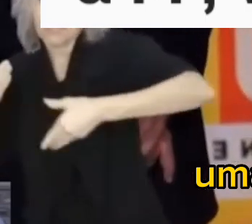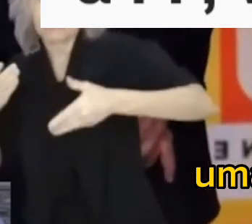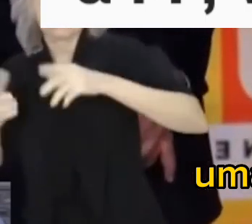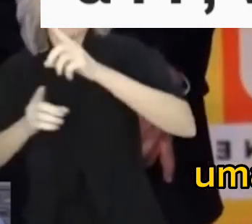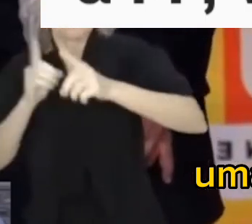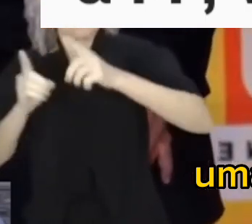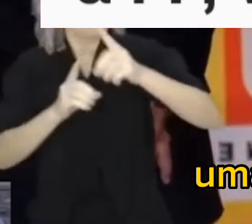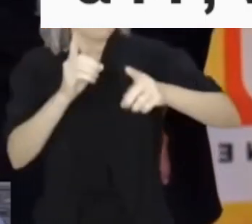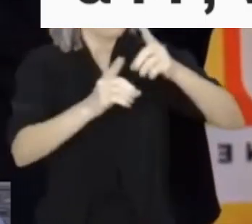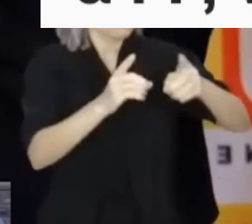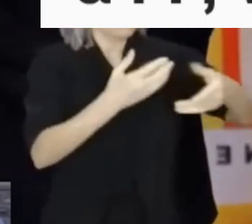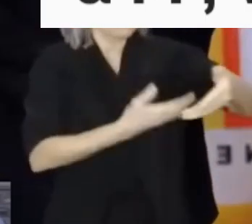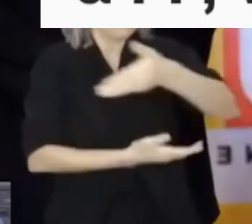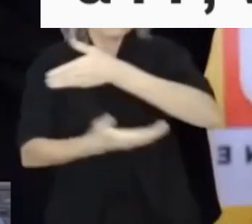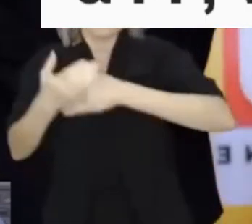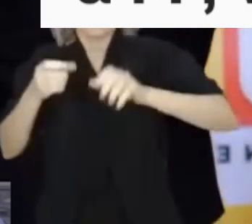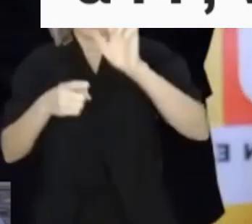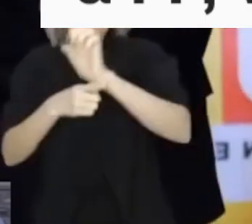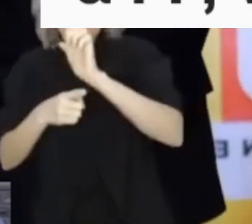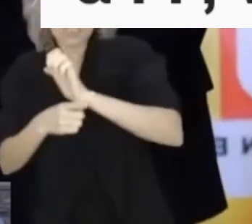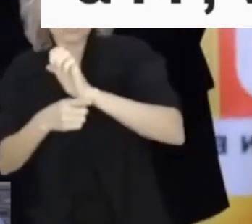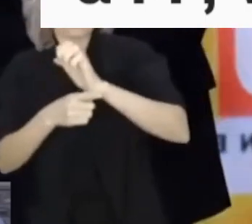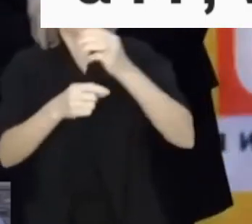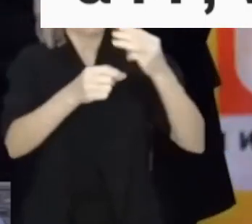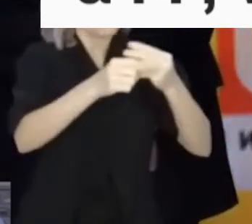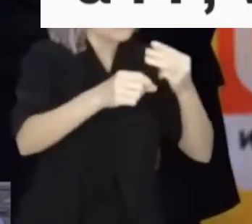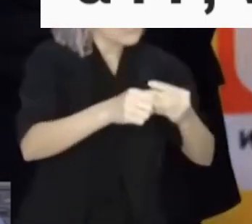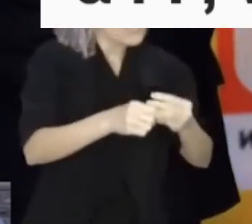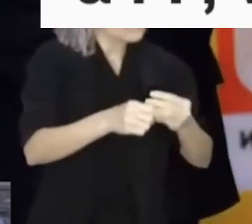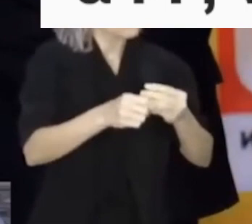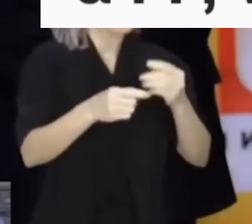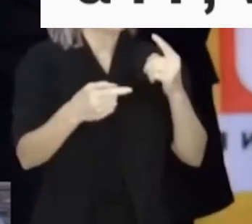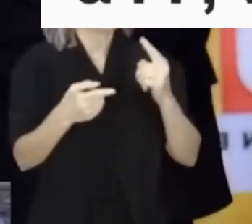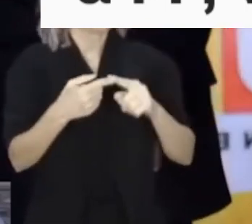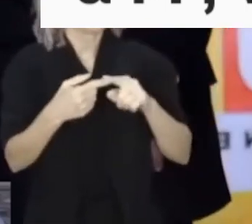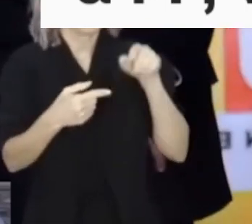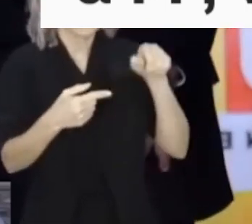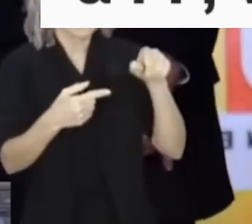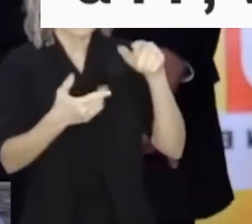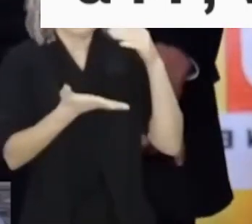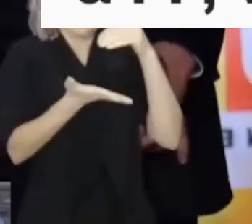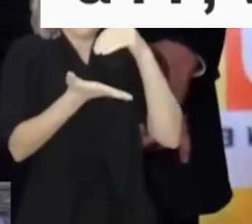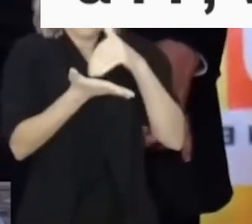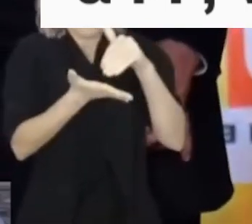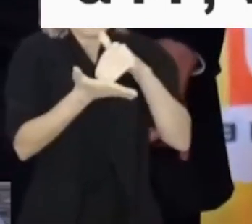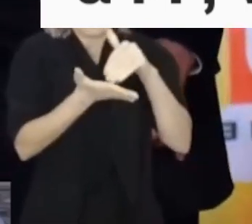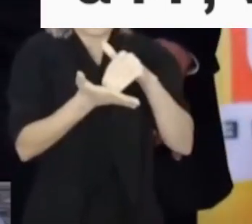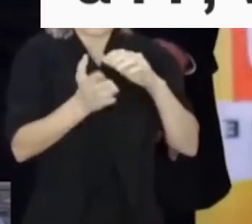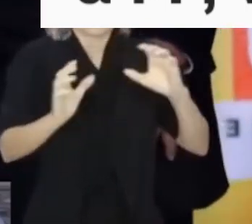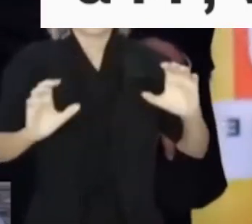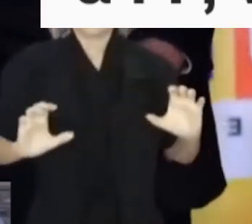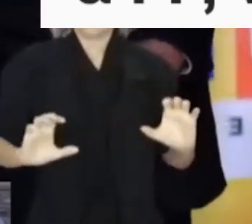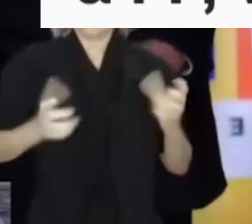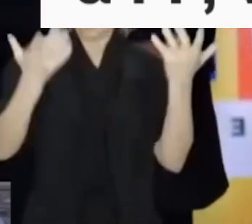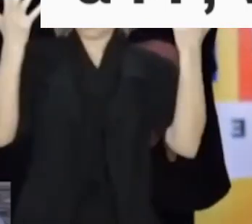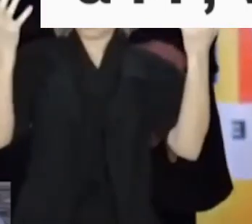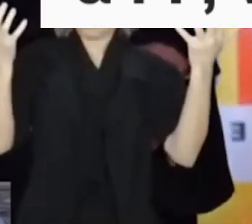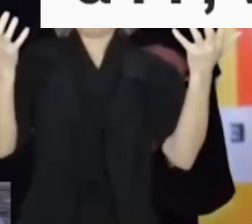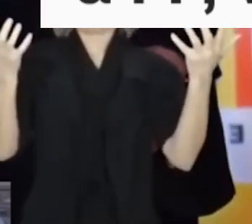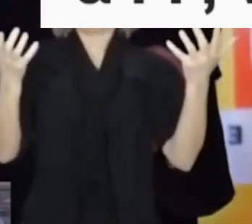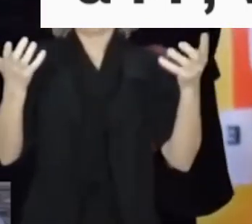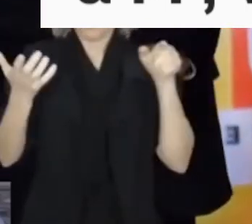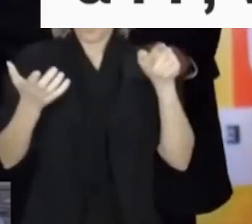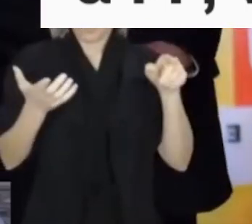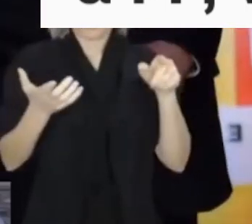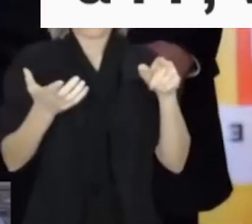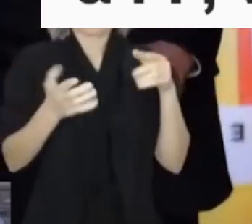é o acesso a armas por parte dos caçadores, atiradores e colecionadores, os chamados CACs. Antes, eles tinham direito